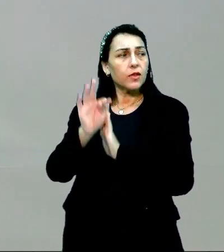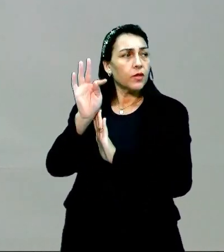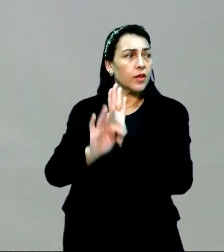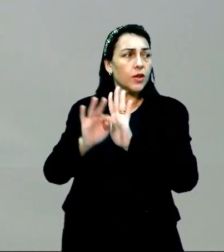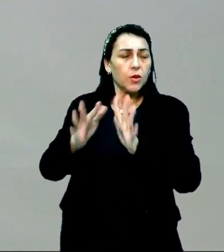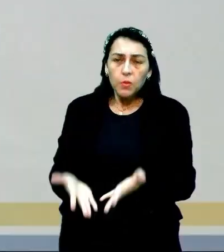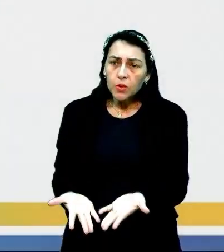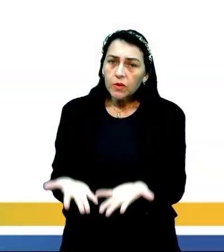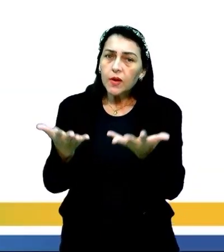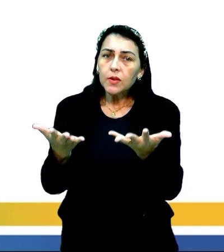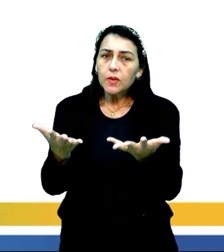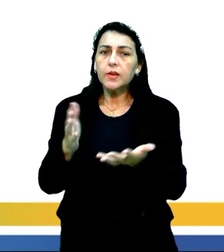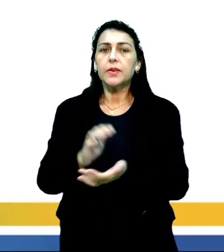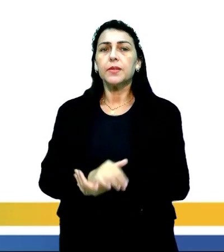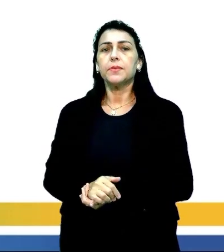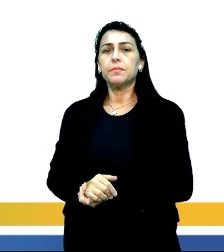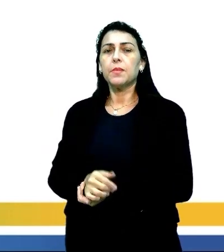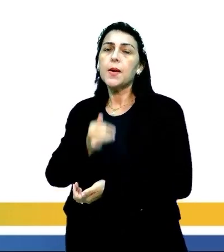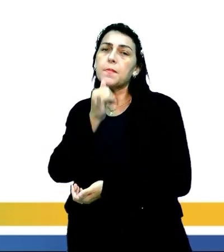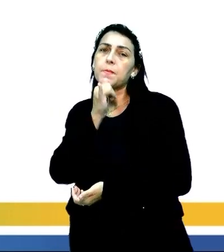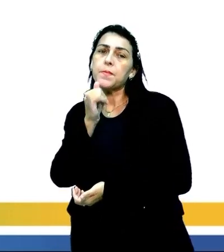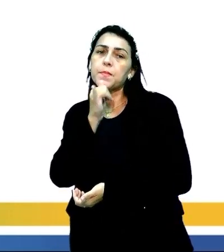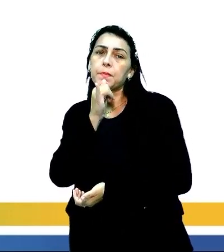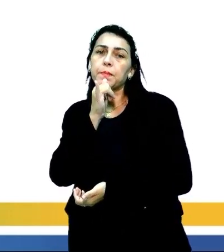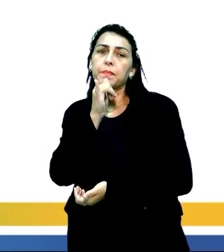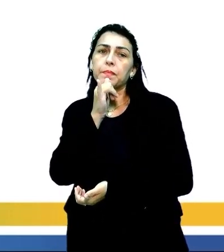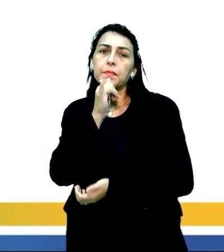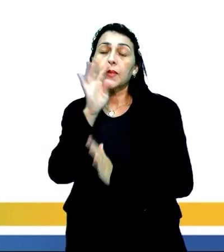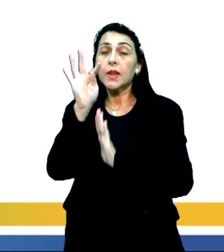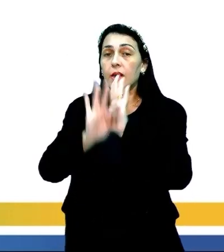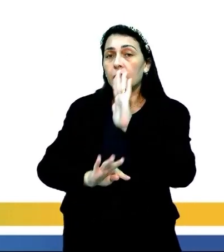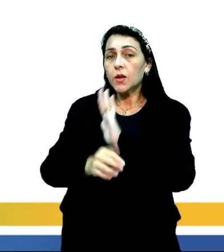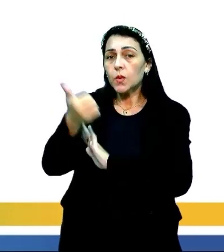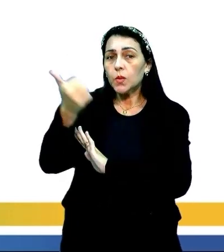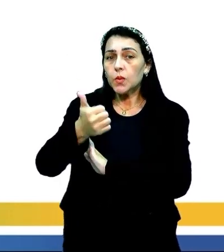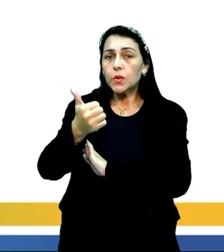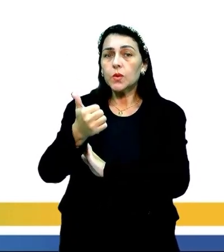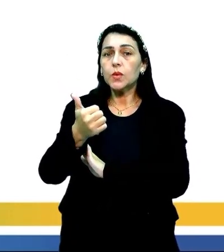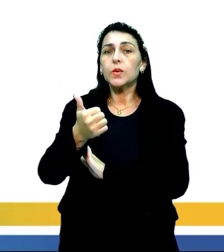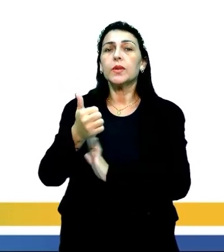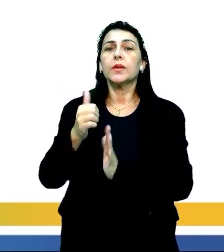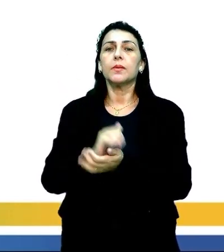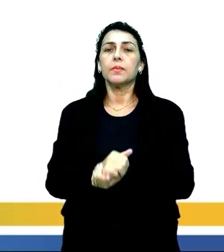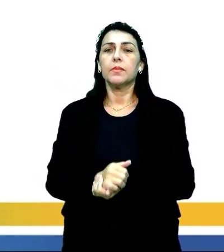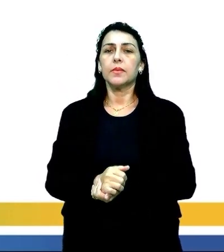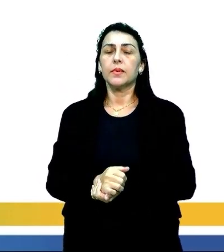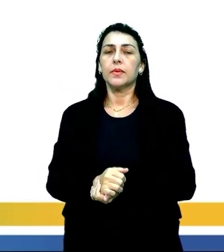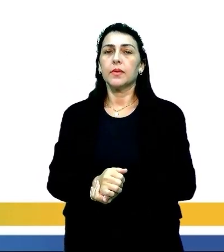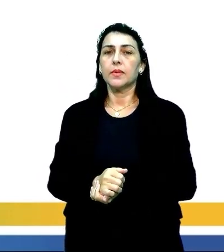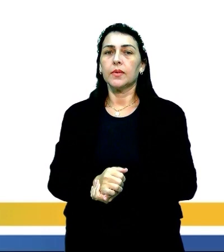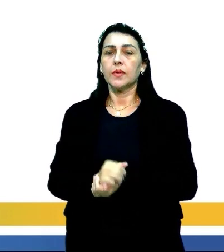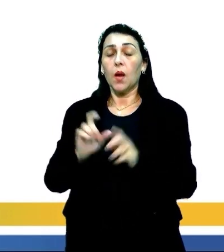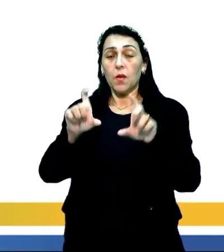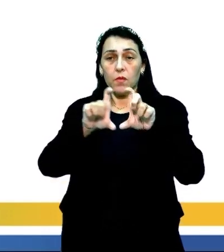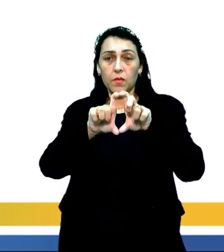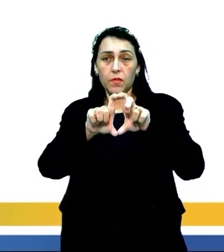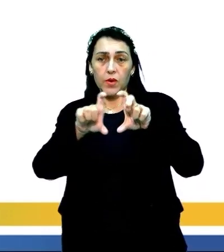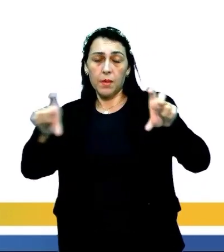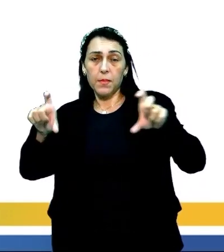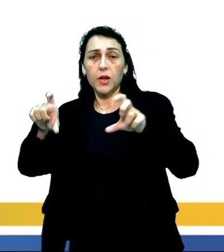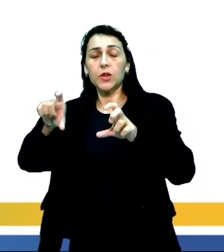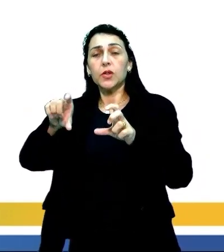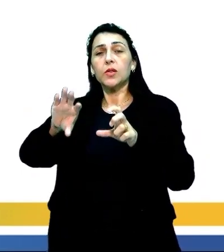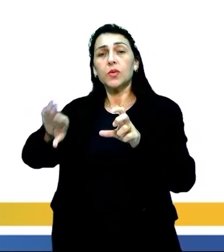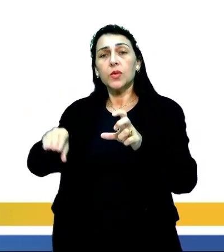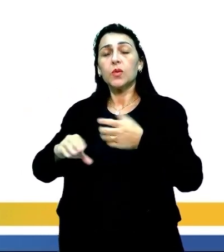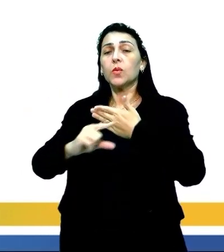textos motivadores. Por exemplo, texto 1. No texto 1 aqui, é um fragmento